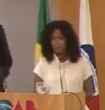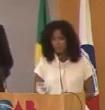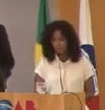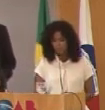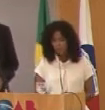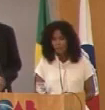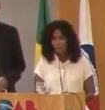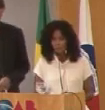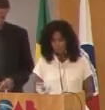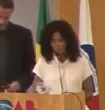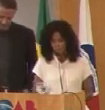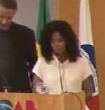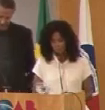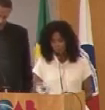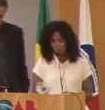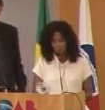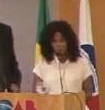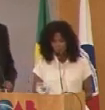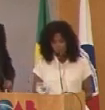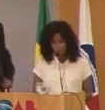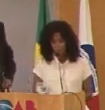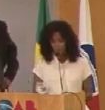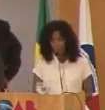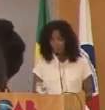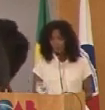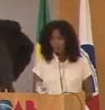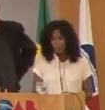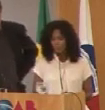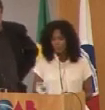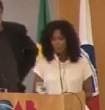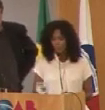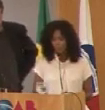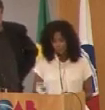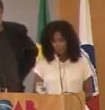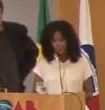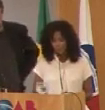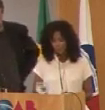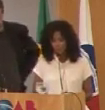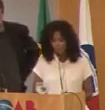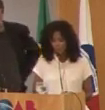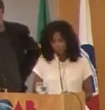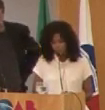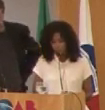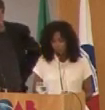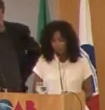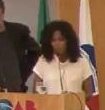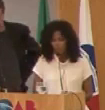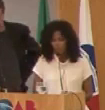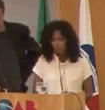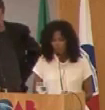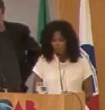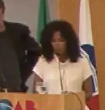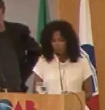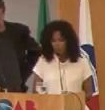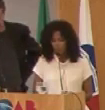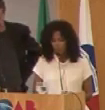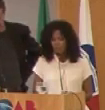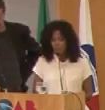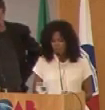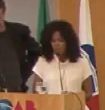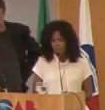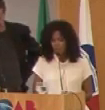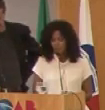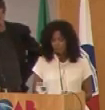que reúne evangélicos e católicos no Brasil e representa no nosso país, junto ao Conselho Mundial de